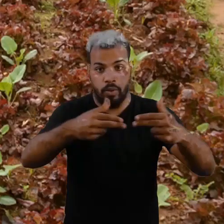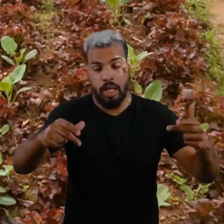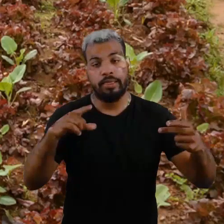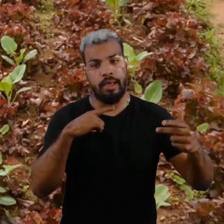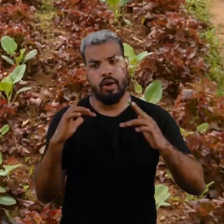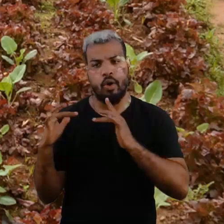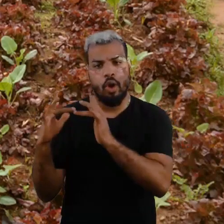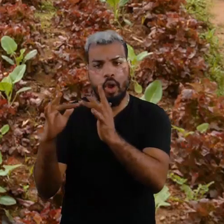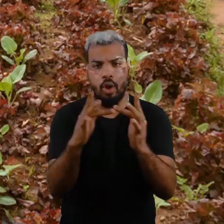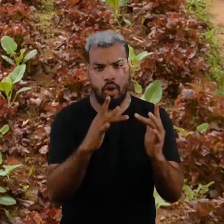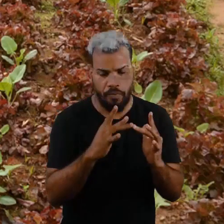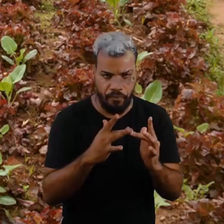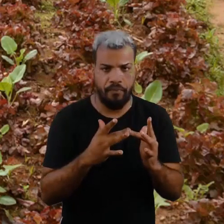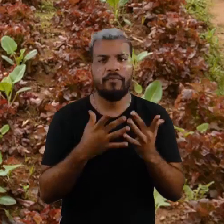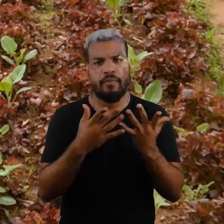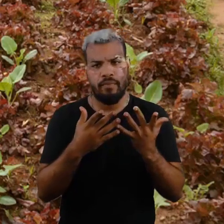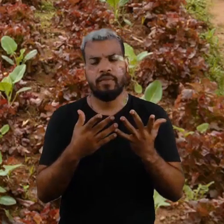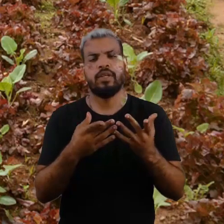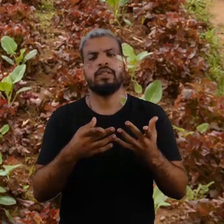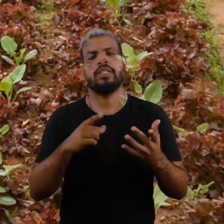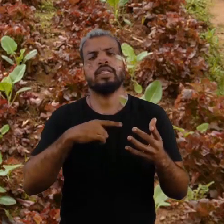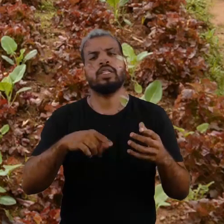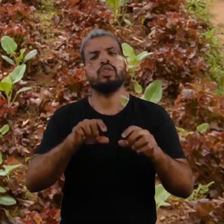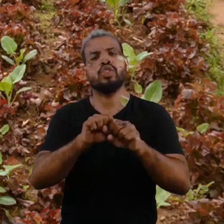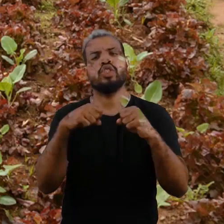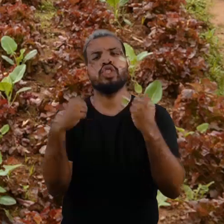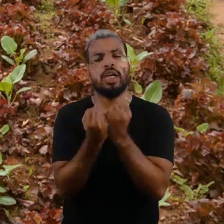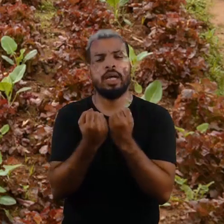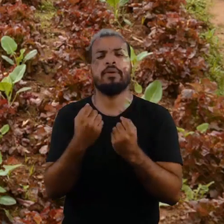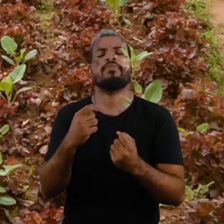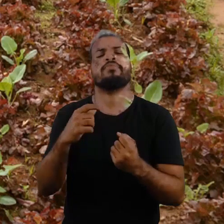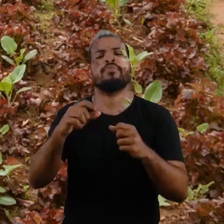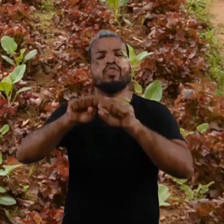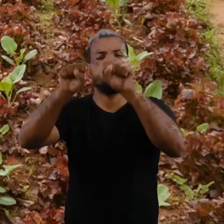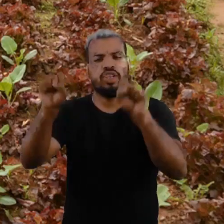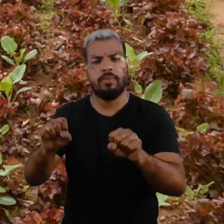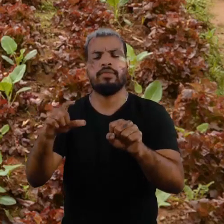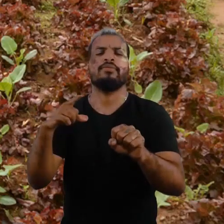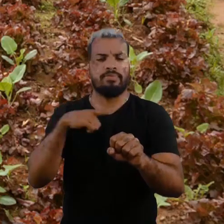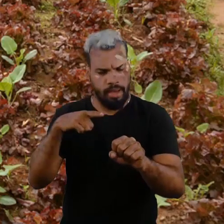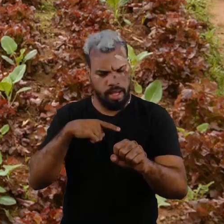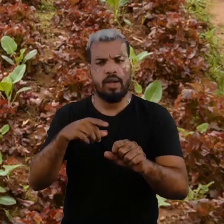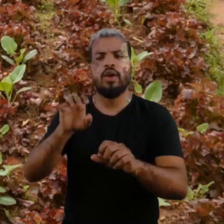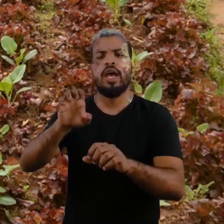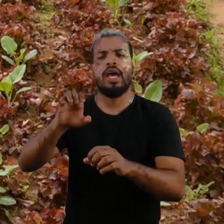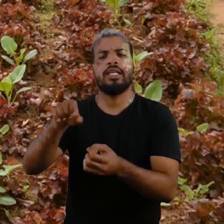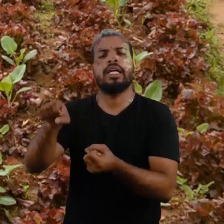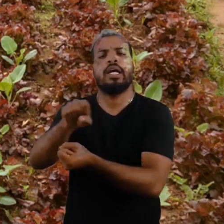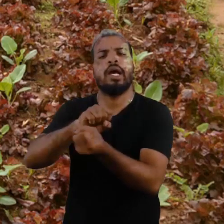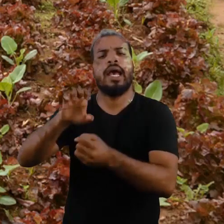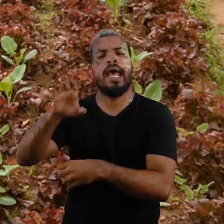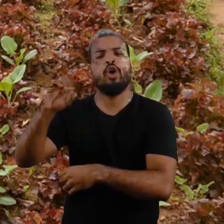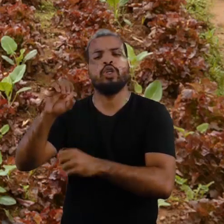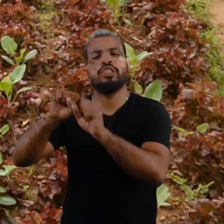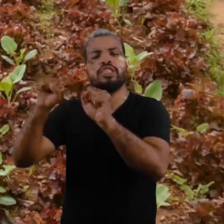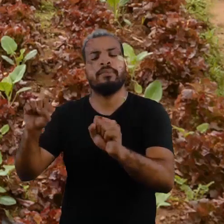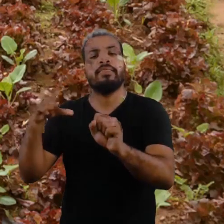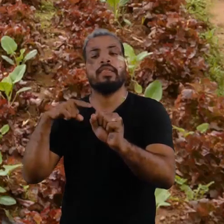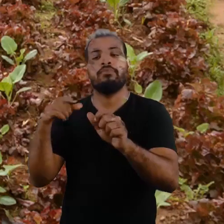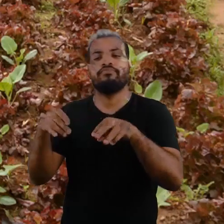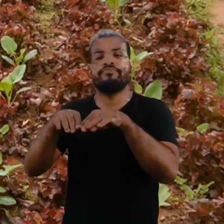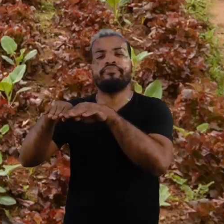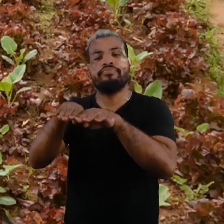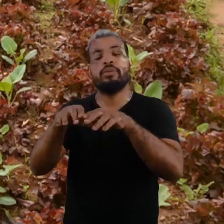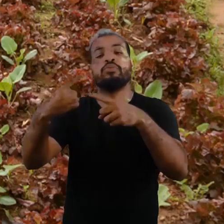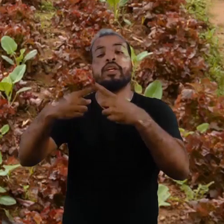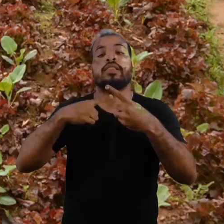nos produtos eles estão conectados, eles se sustentam através do ecossistema. E isso a gente percebe na natureza também. O ecossistema ele se